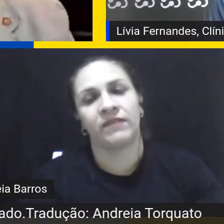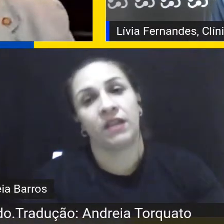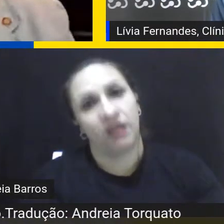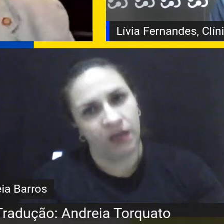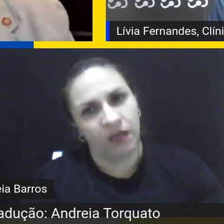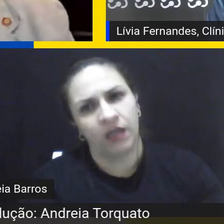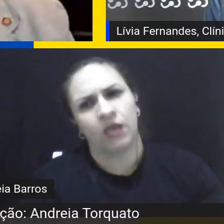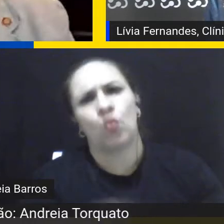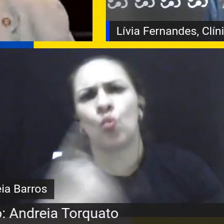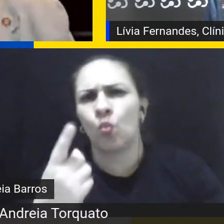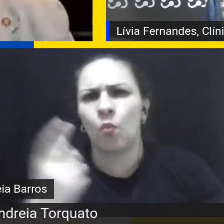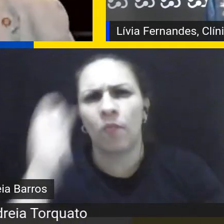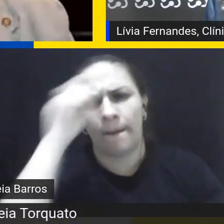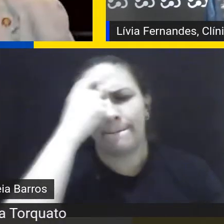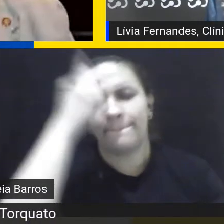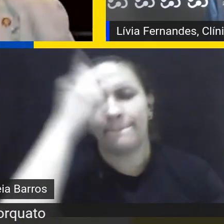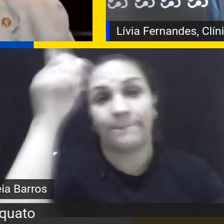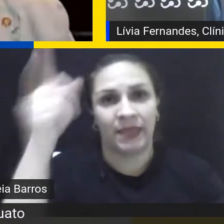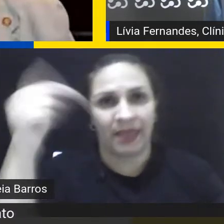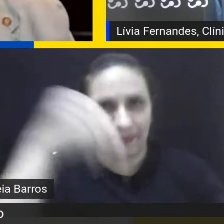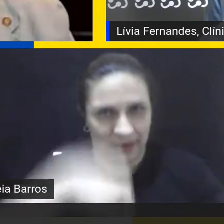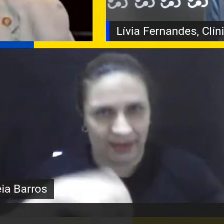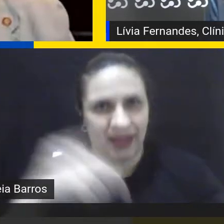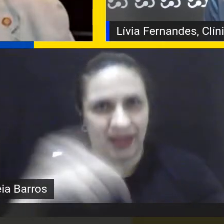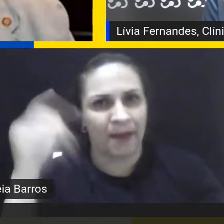das ideias que a Interação trouxe foi